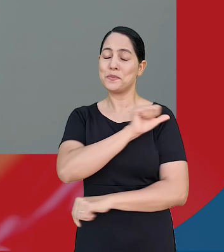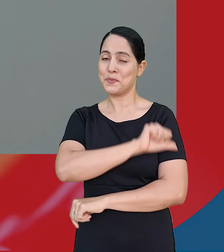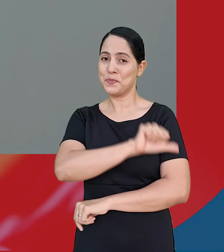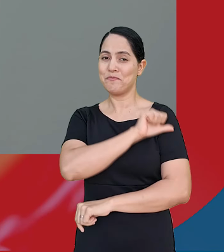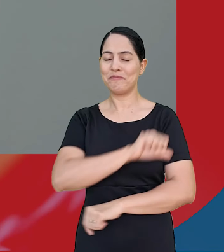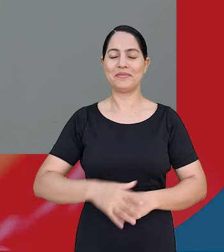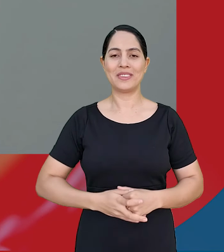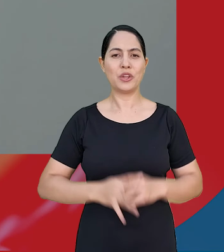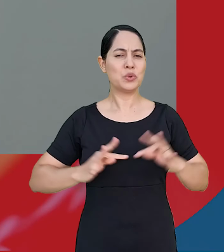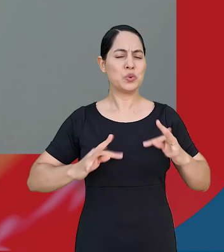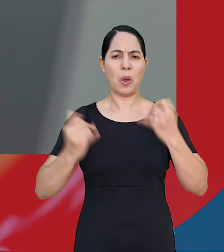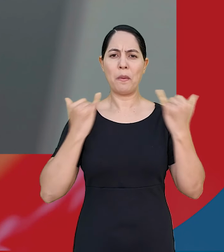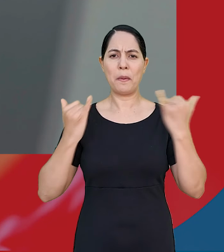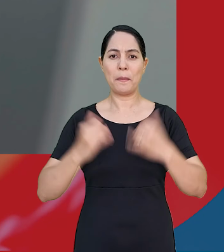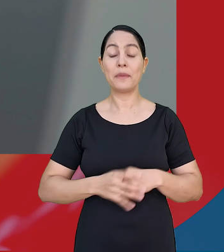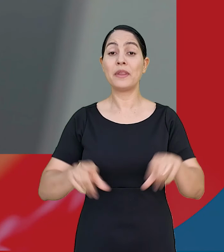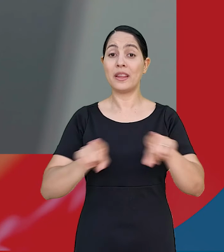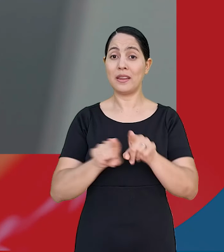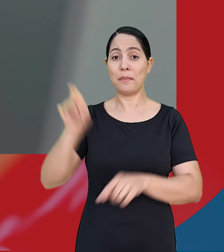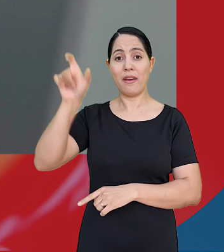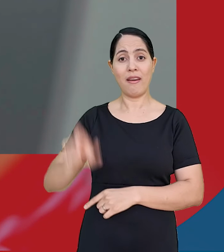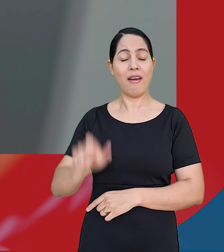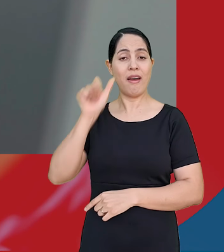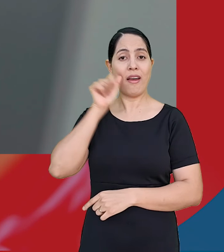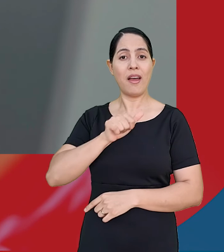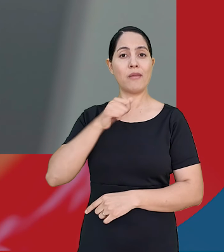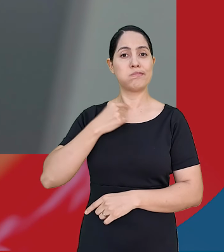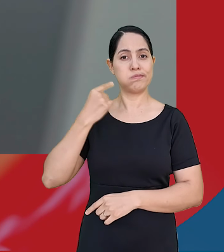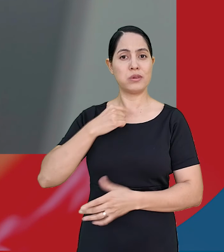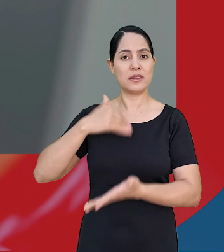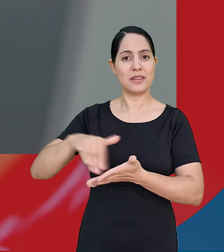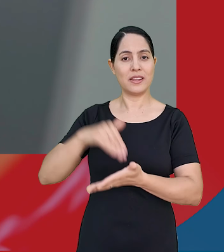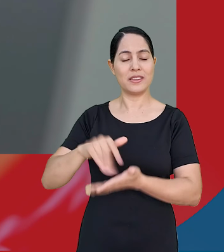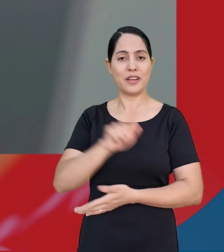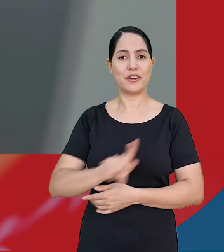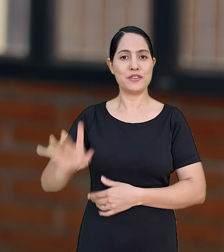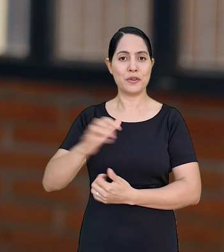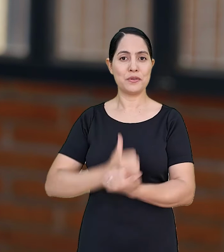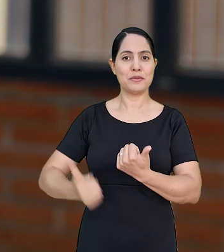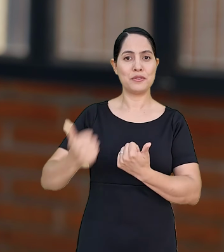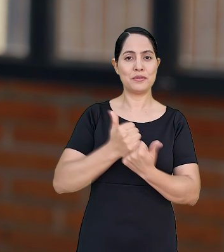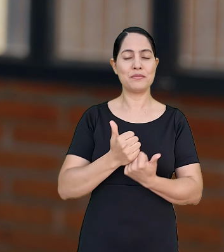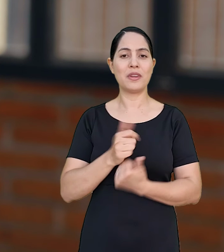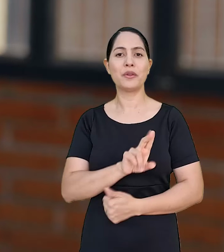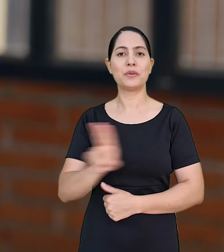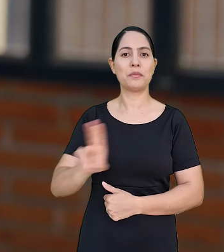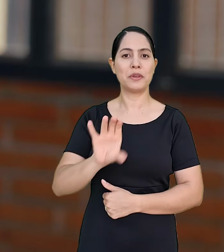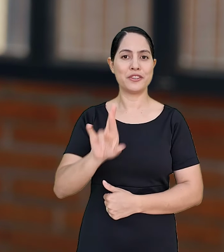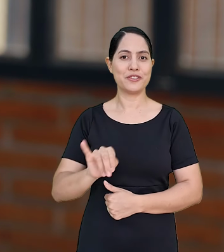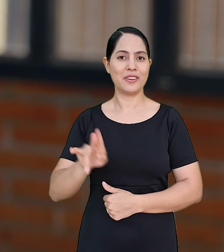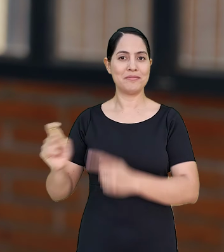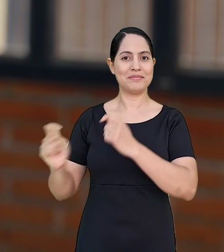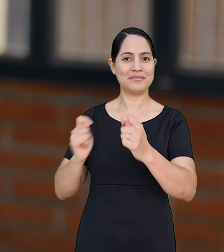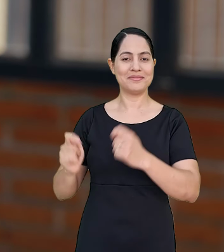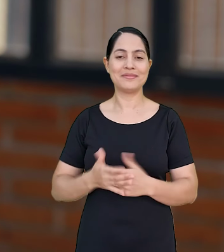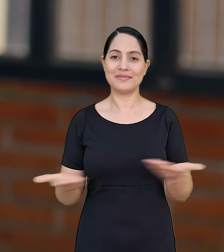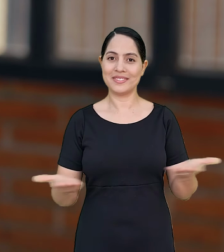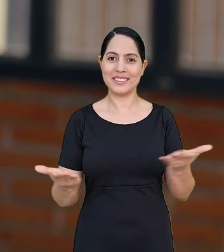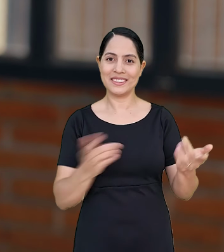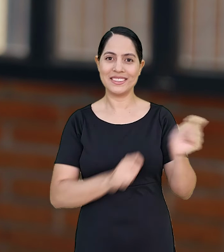conversa especial com Cristina Cordeiro, secretária-geral adjunta da OAB. Não saia daí, Pela Ordem